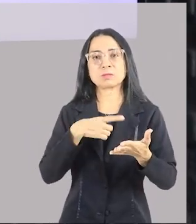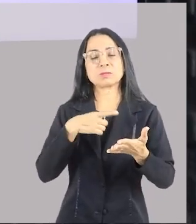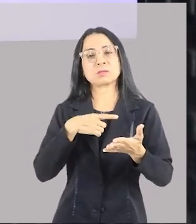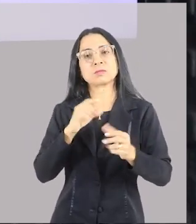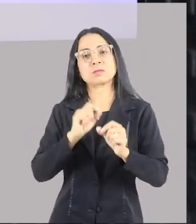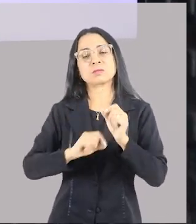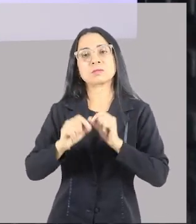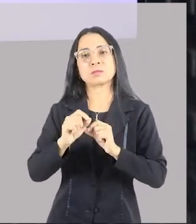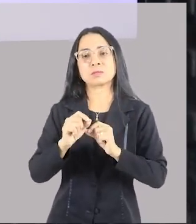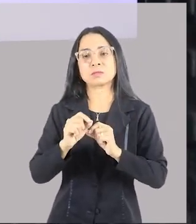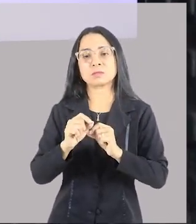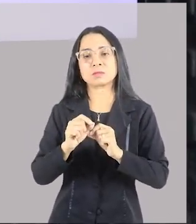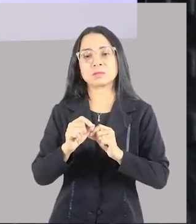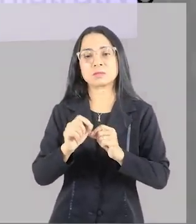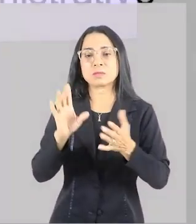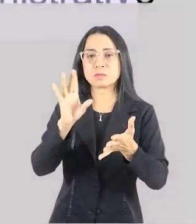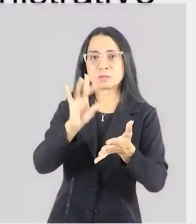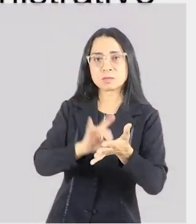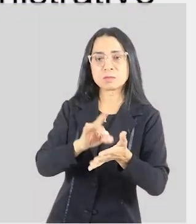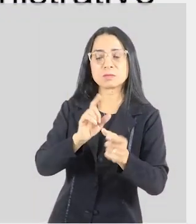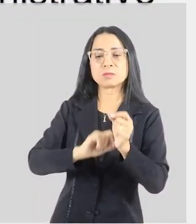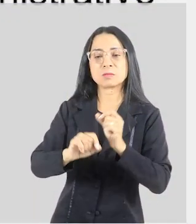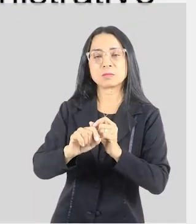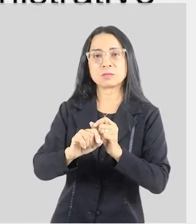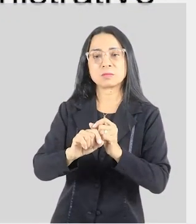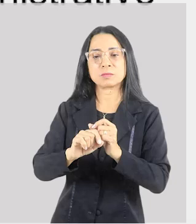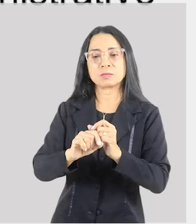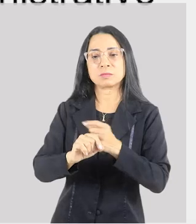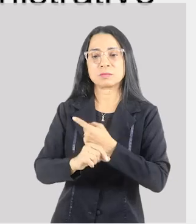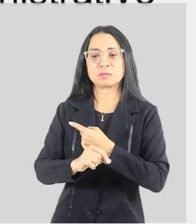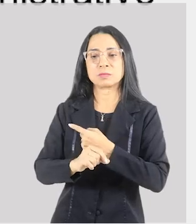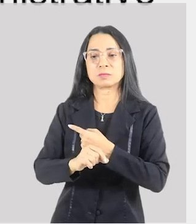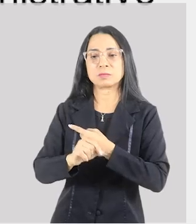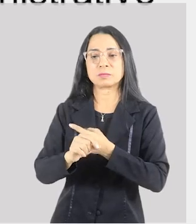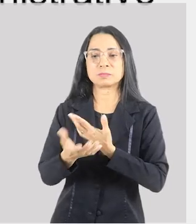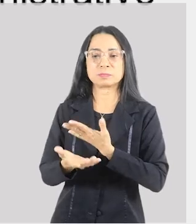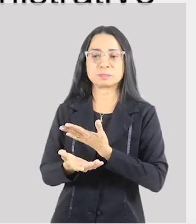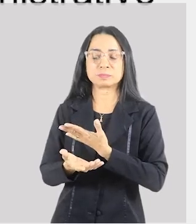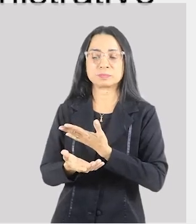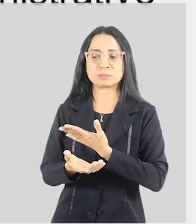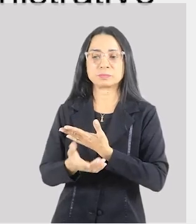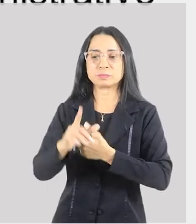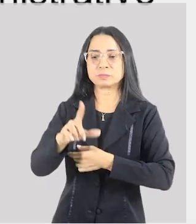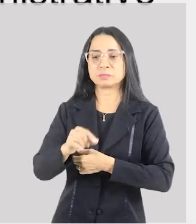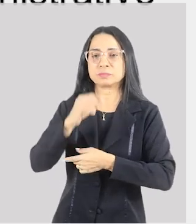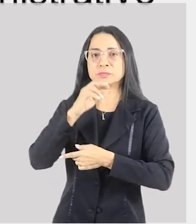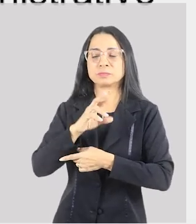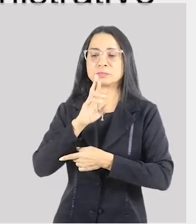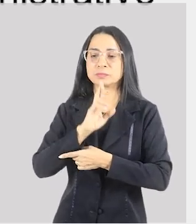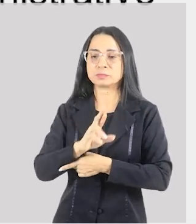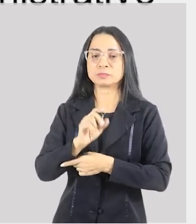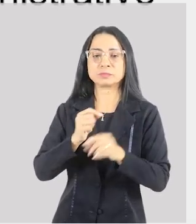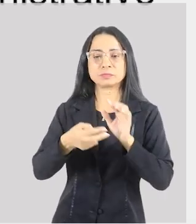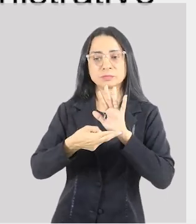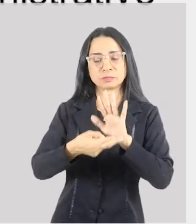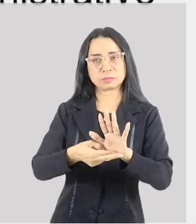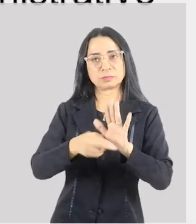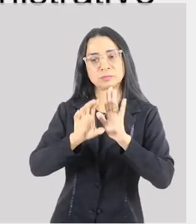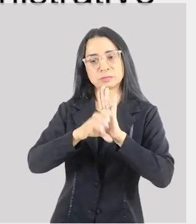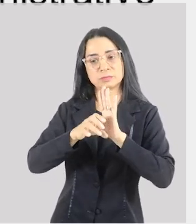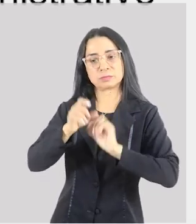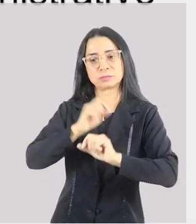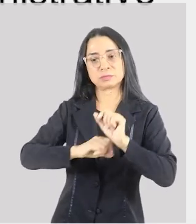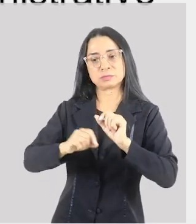efeitos, se for válido. Assinale a alternativa que representa um conceito adequado de